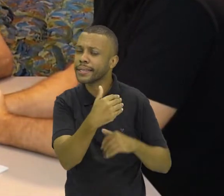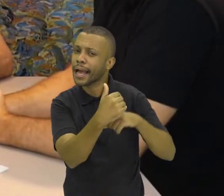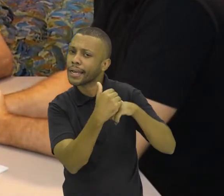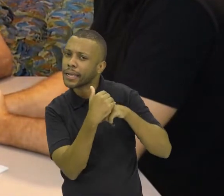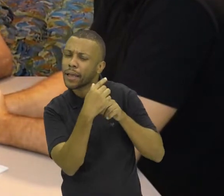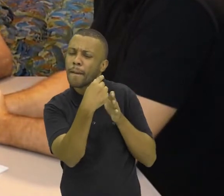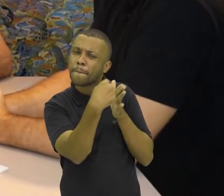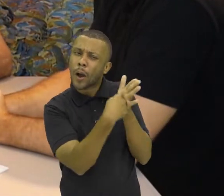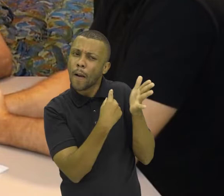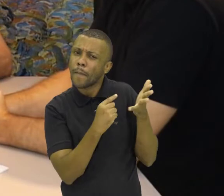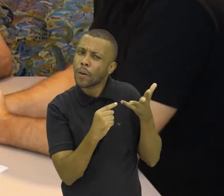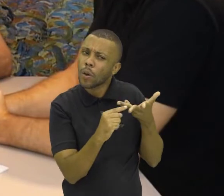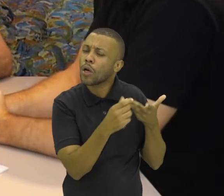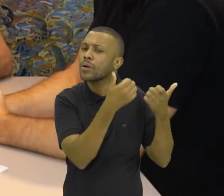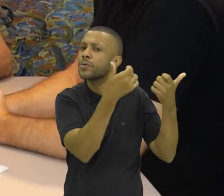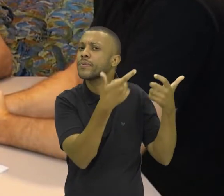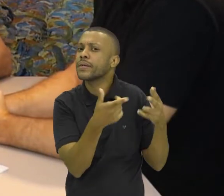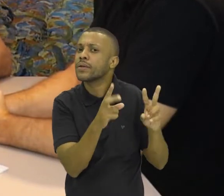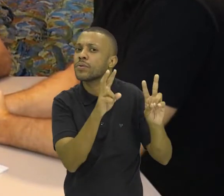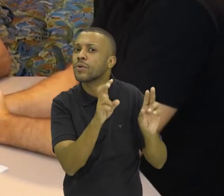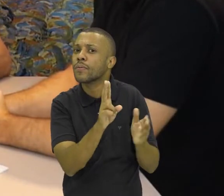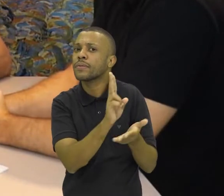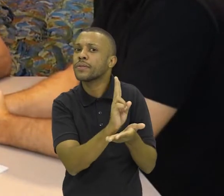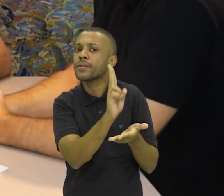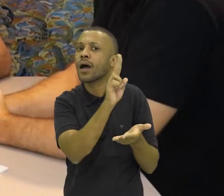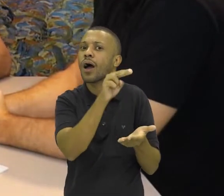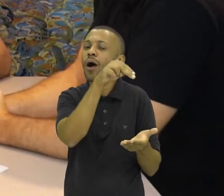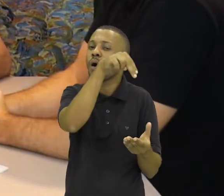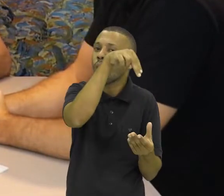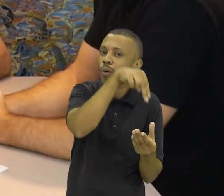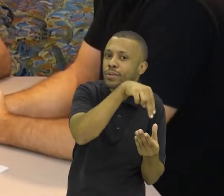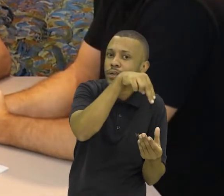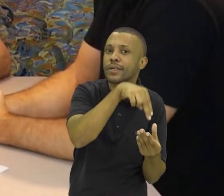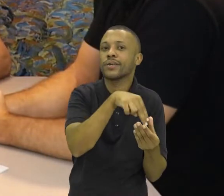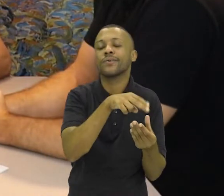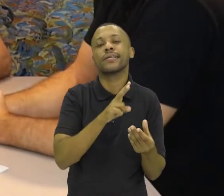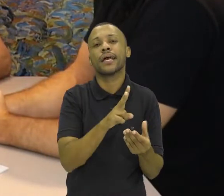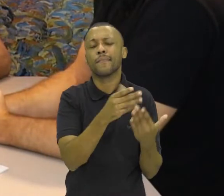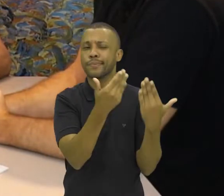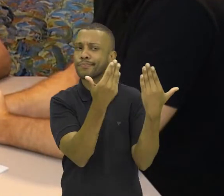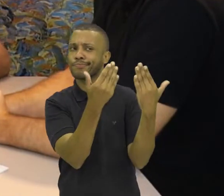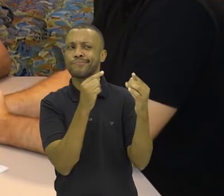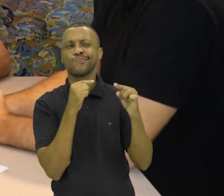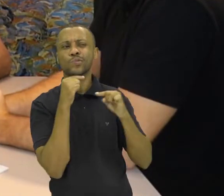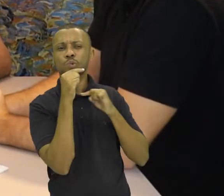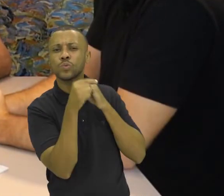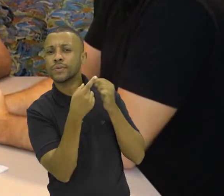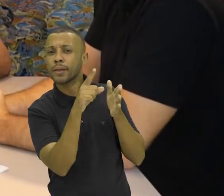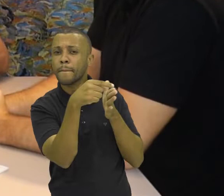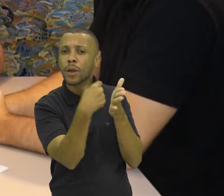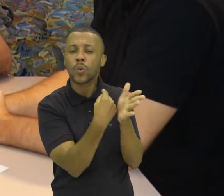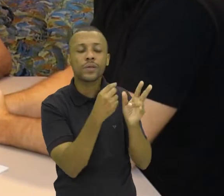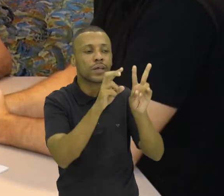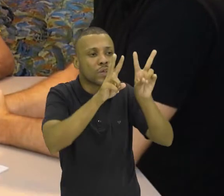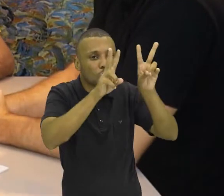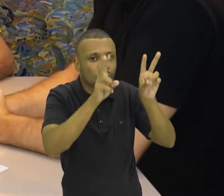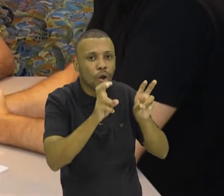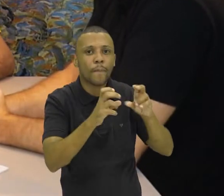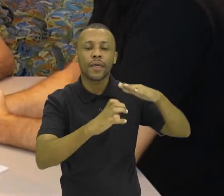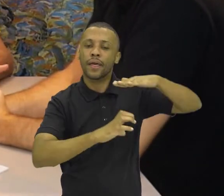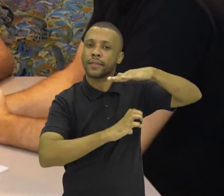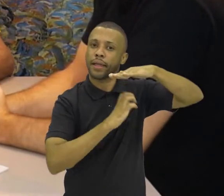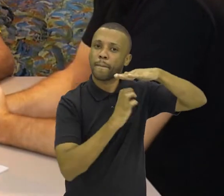fazendo pergunta, diz que é da Unirio, sempre desconfiados. Os RH meio que ficam, quando você pergunta